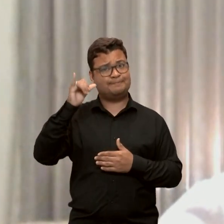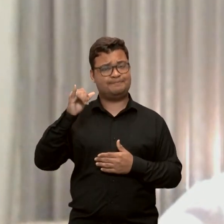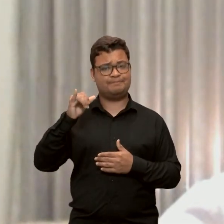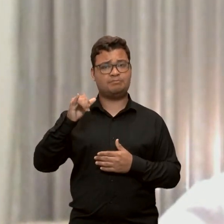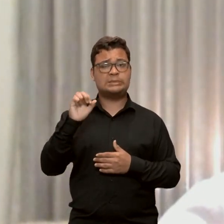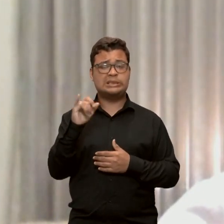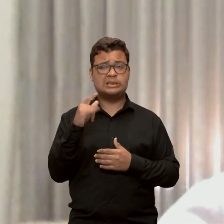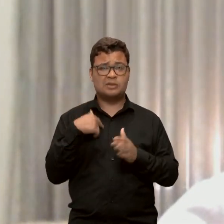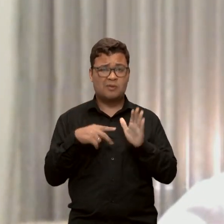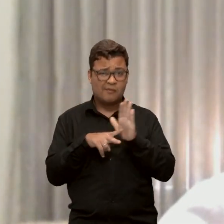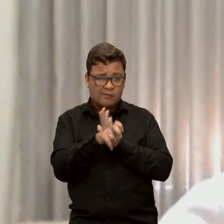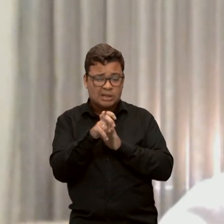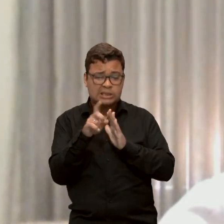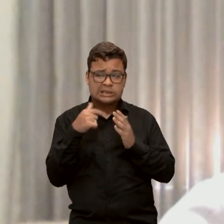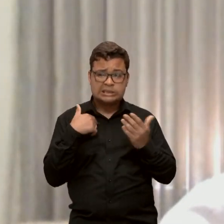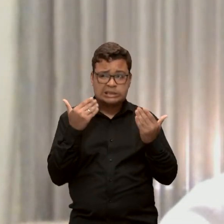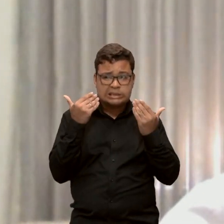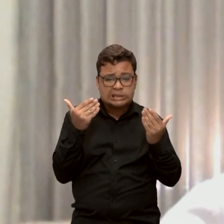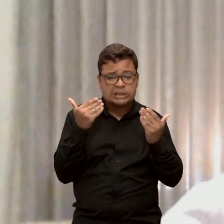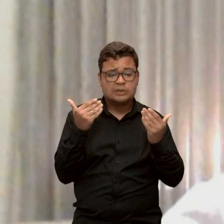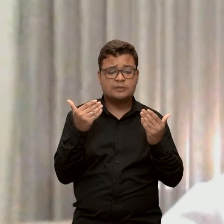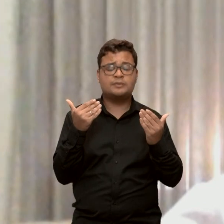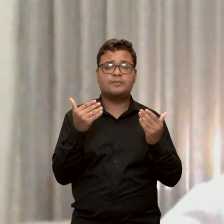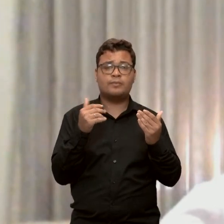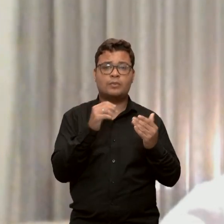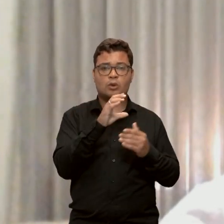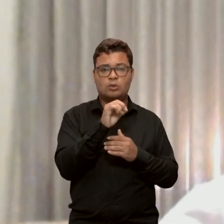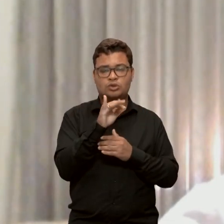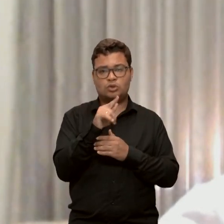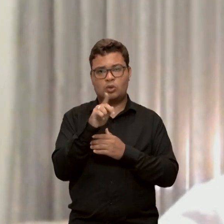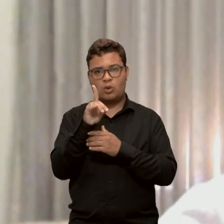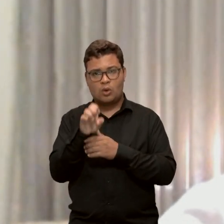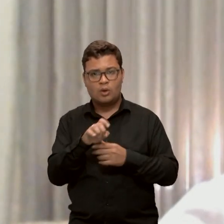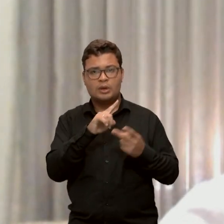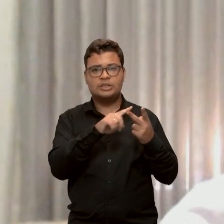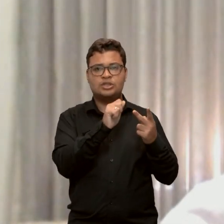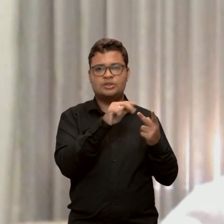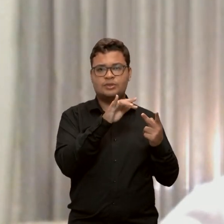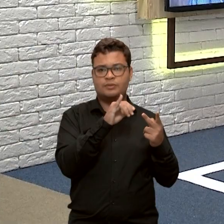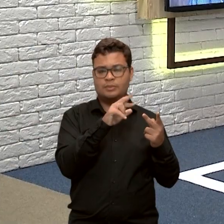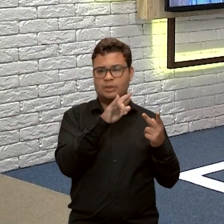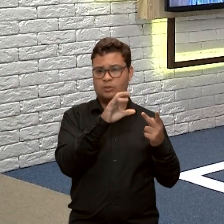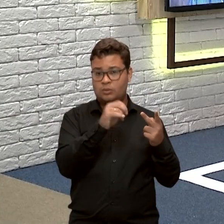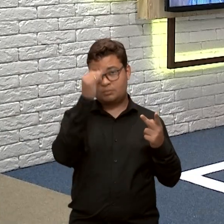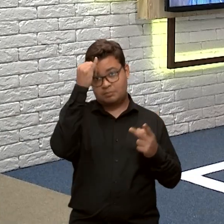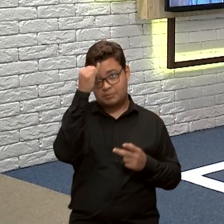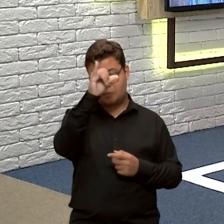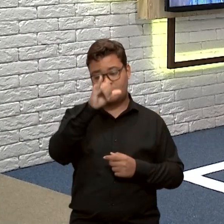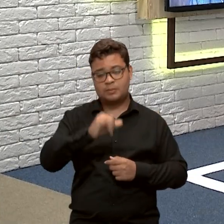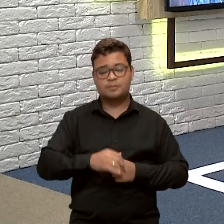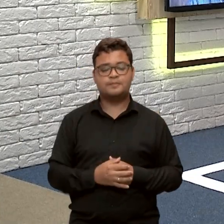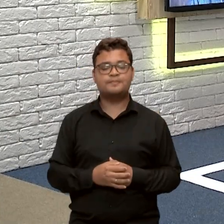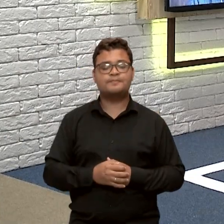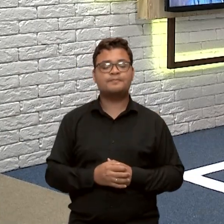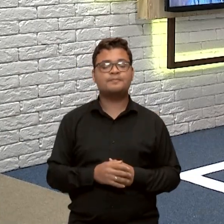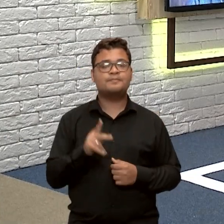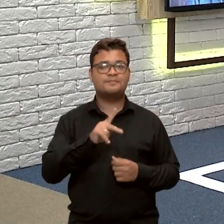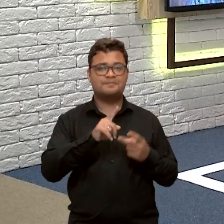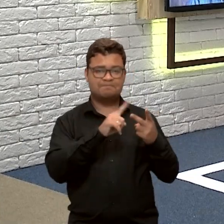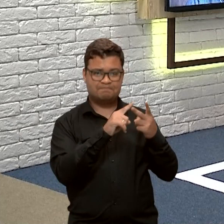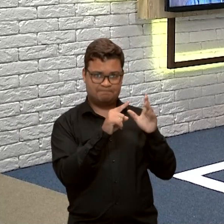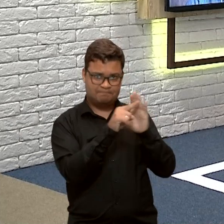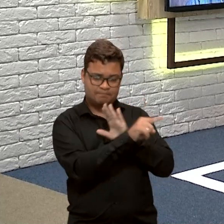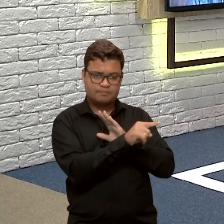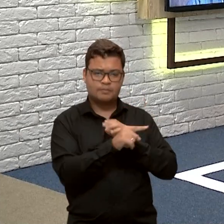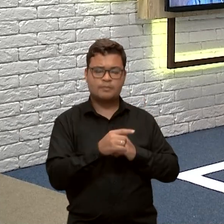garganta, anti-inflamatório para melhorar a dor. E aí isso pode piorar se for uma dengue ou uma dengue associada à Covid. Então, a automedicação sempre é um